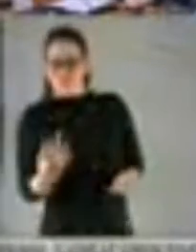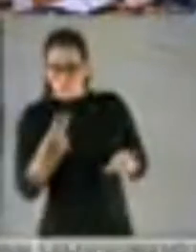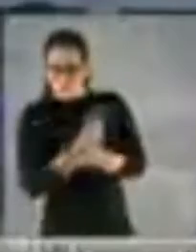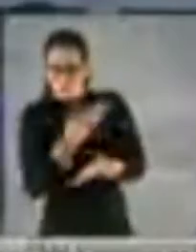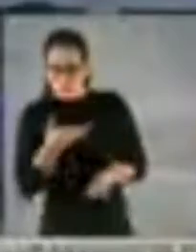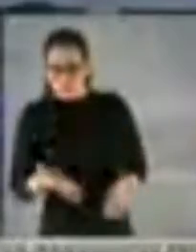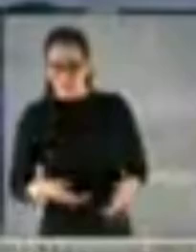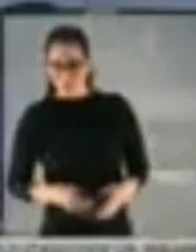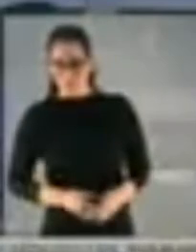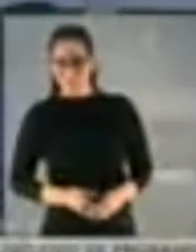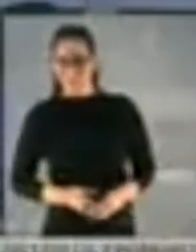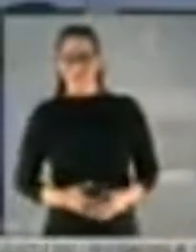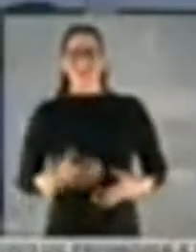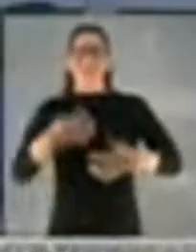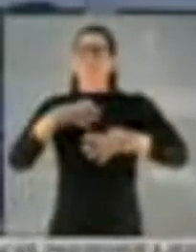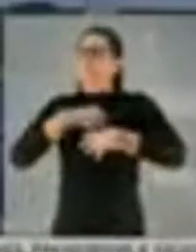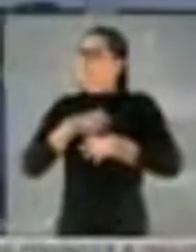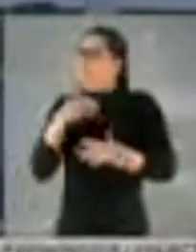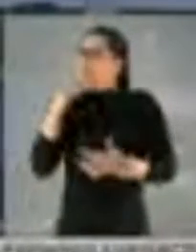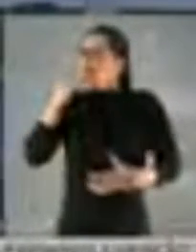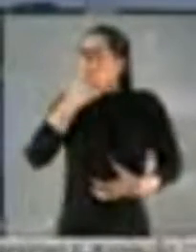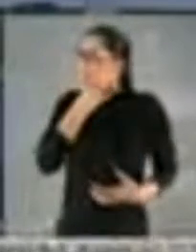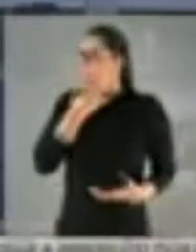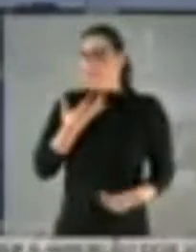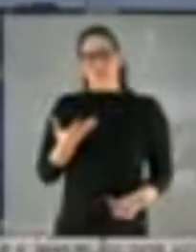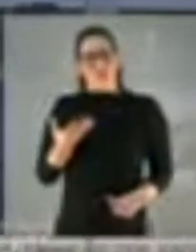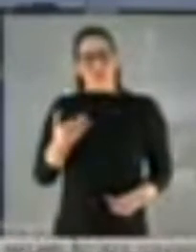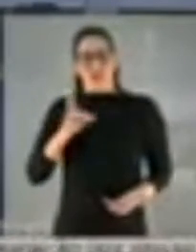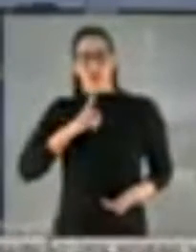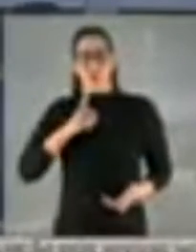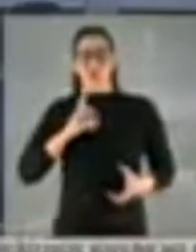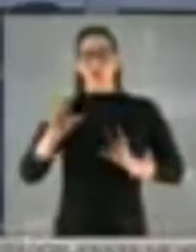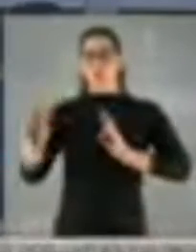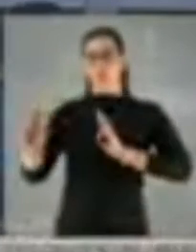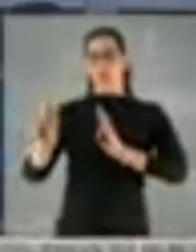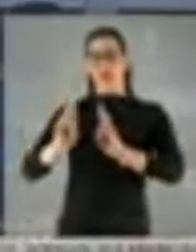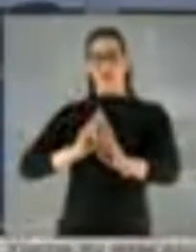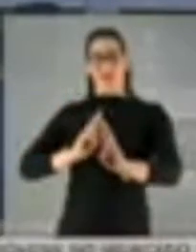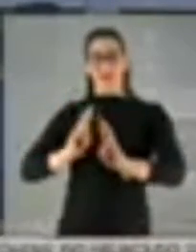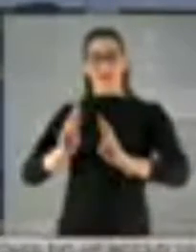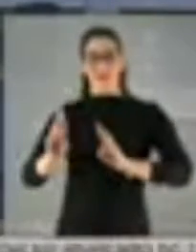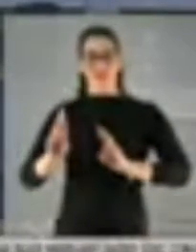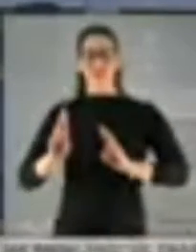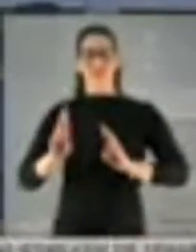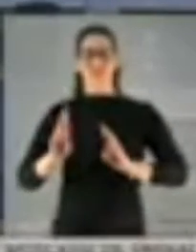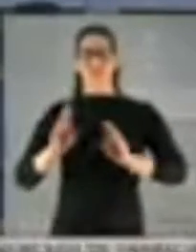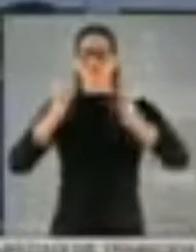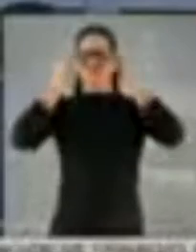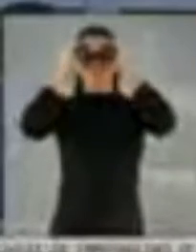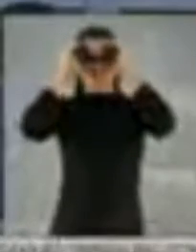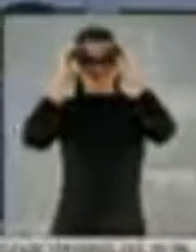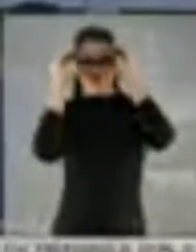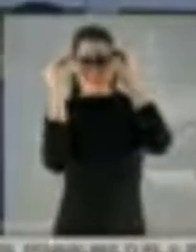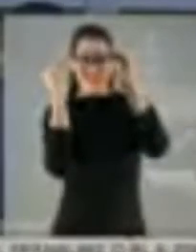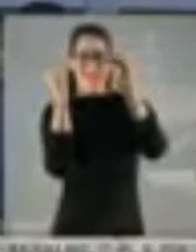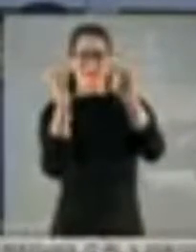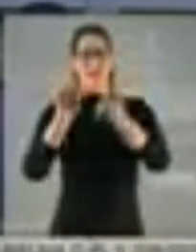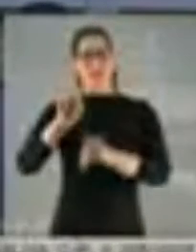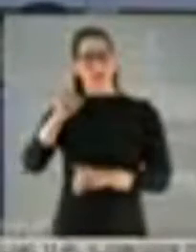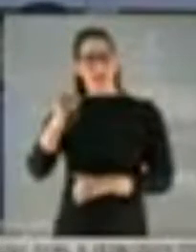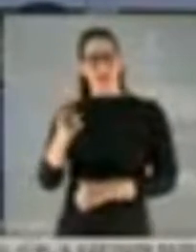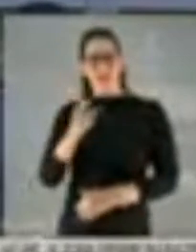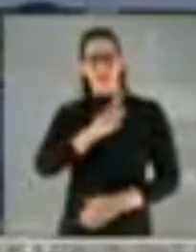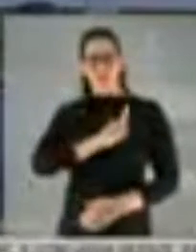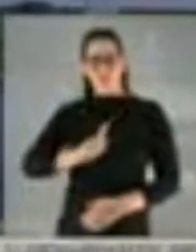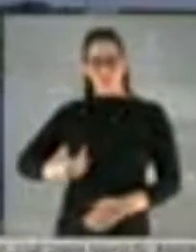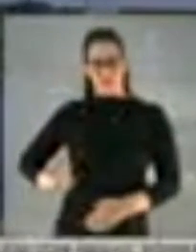Eu fico triste, presidente, porque é o seguinte, provocação não é aceitável. eu tenho uma relação toda especial, um respeito tão grande pelo ex-governador e